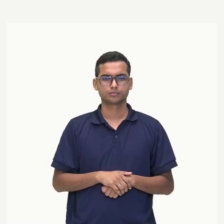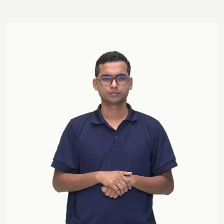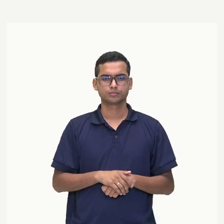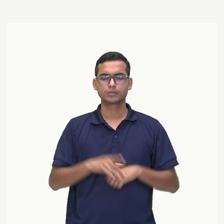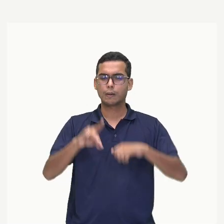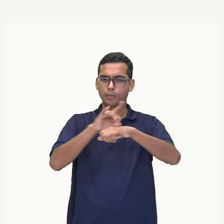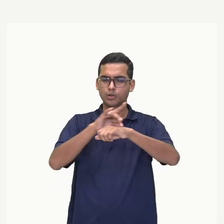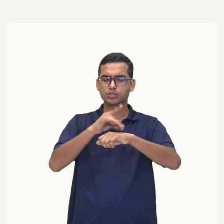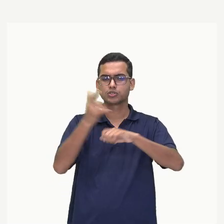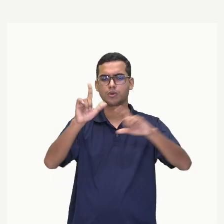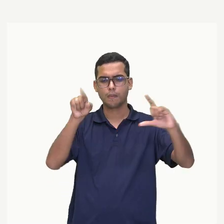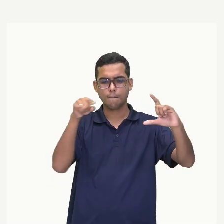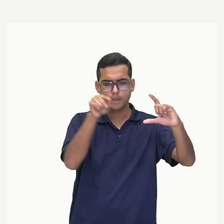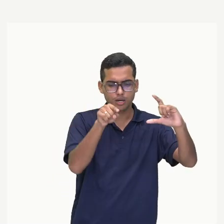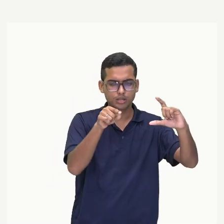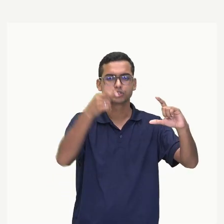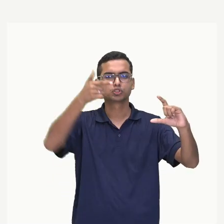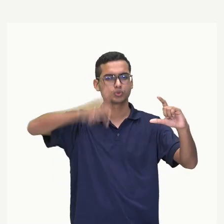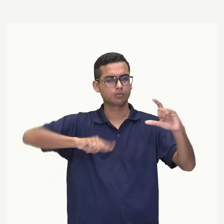ponto simples de novo.